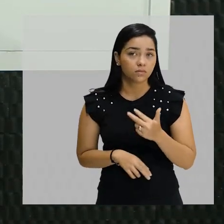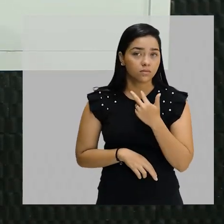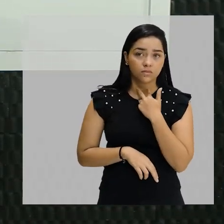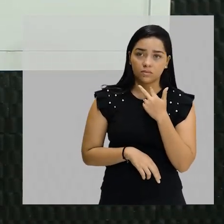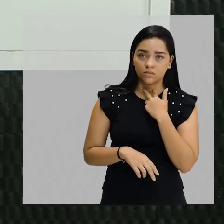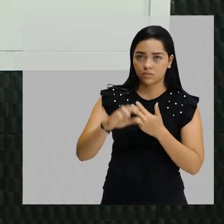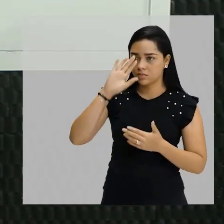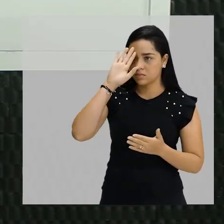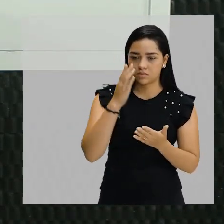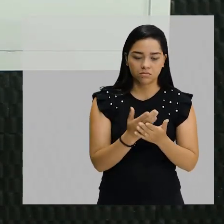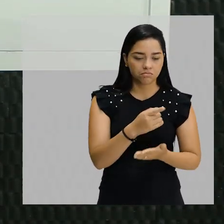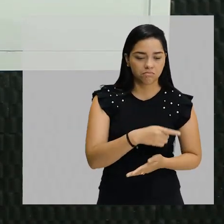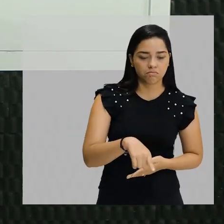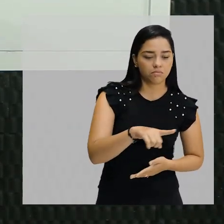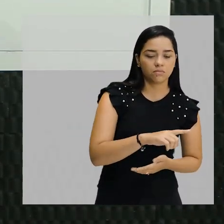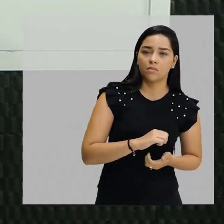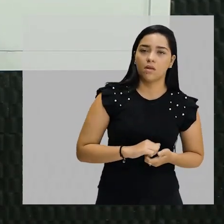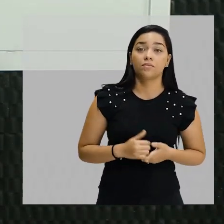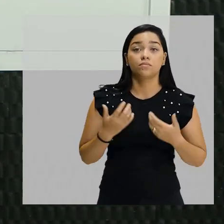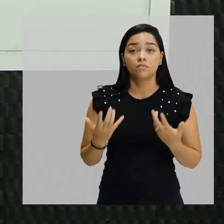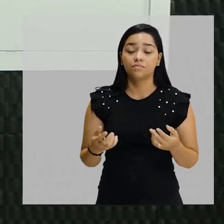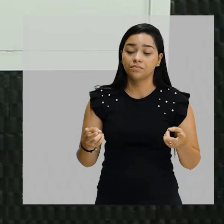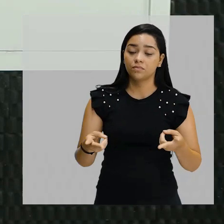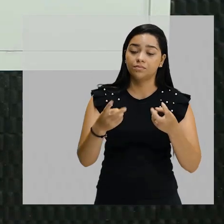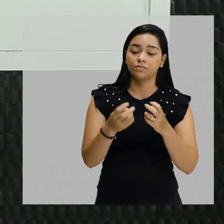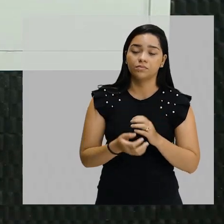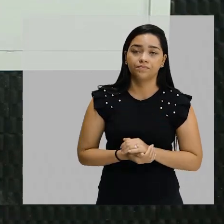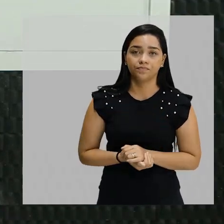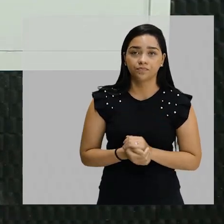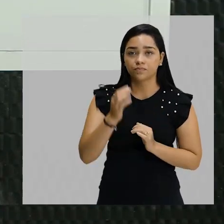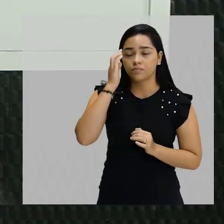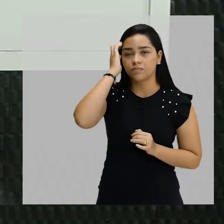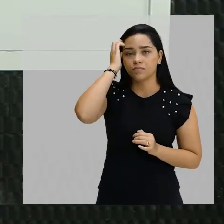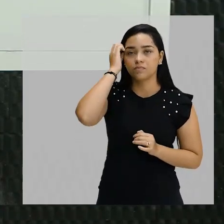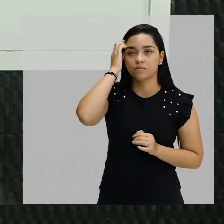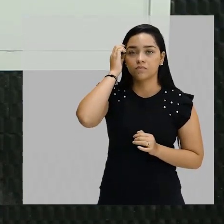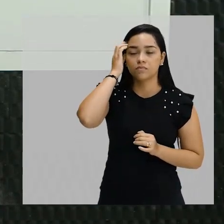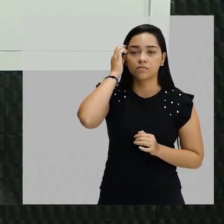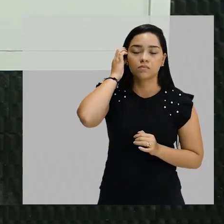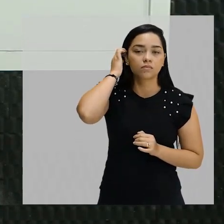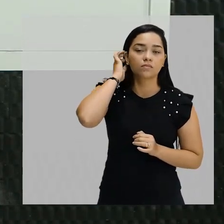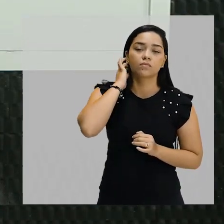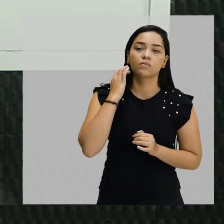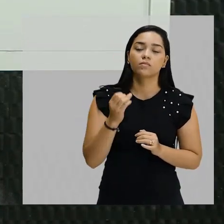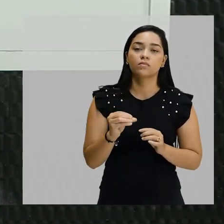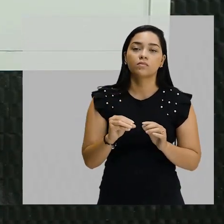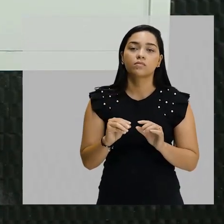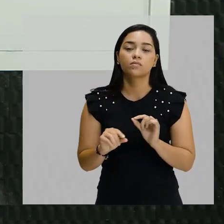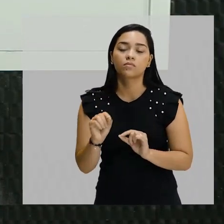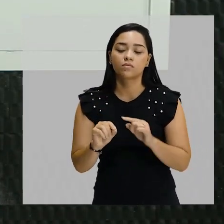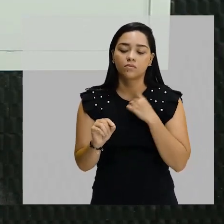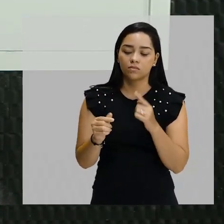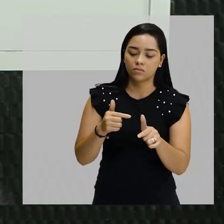crer neles Ok Então veja só você vai perceber que quando nós estamos trabalhando